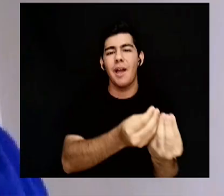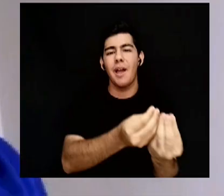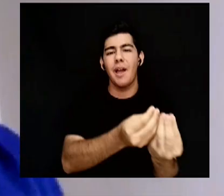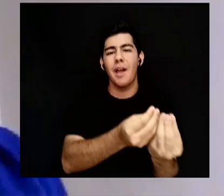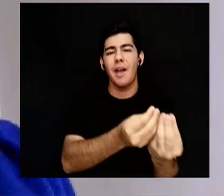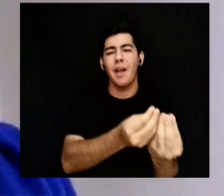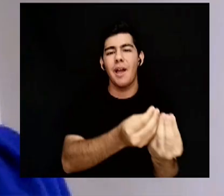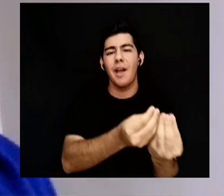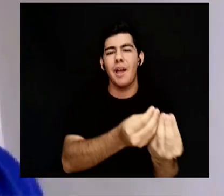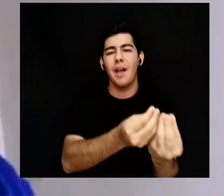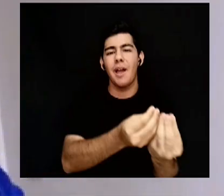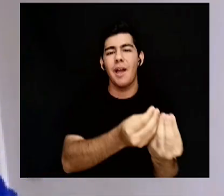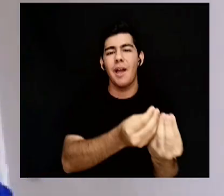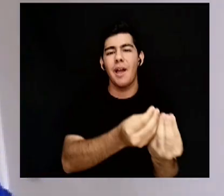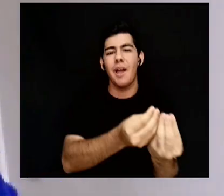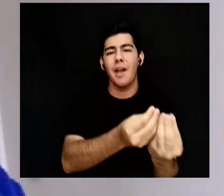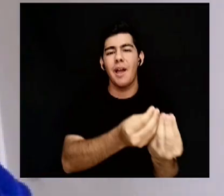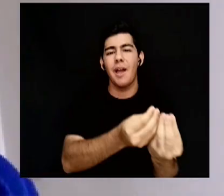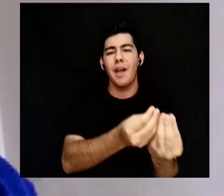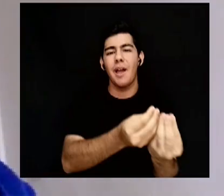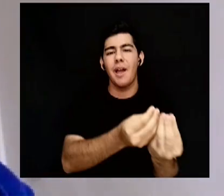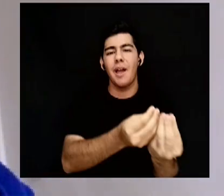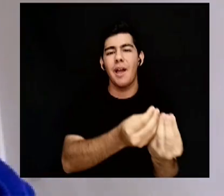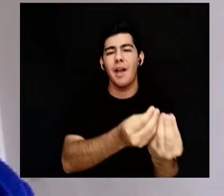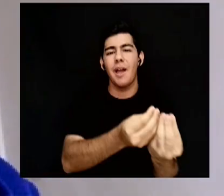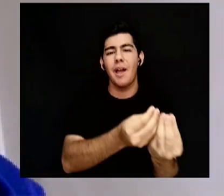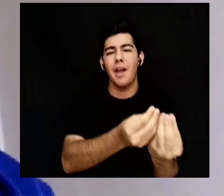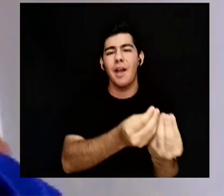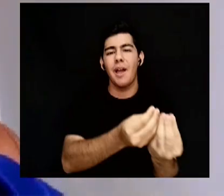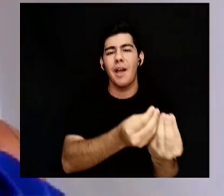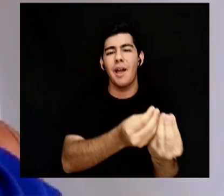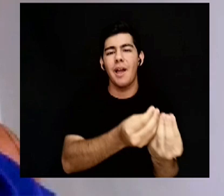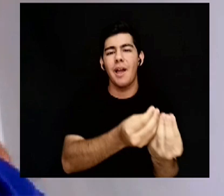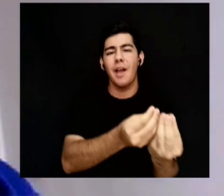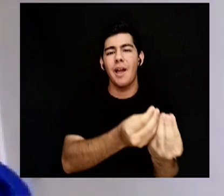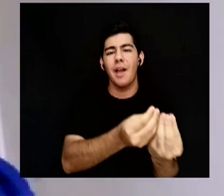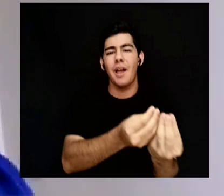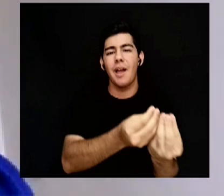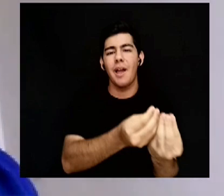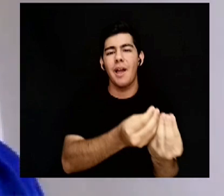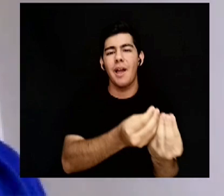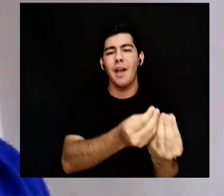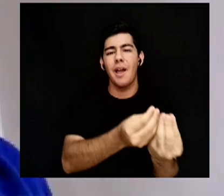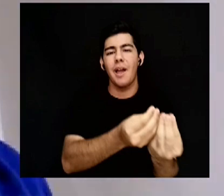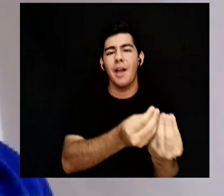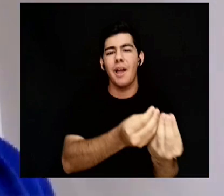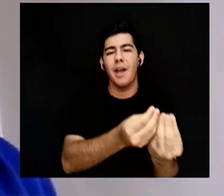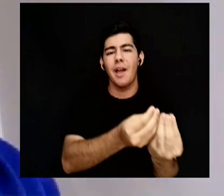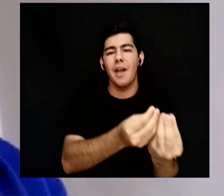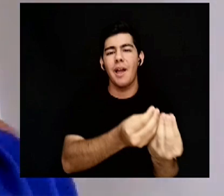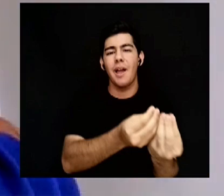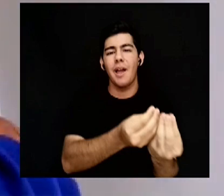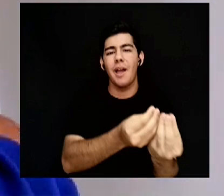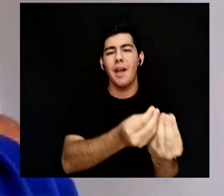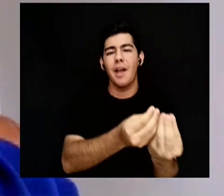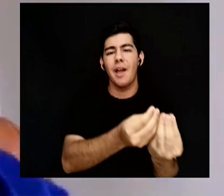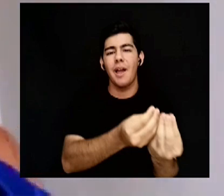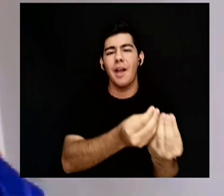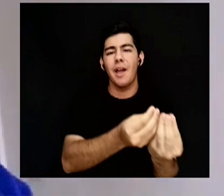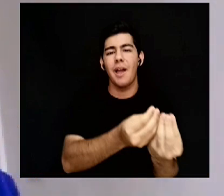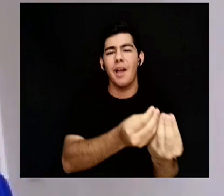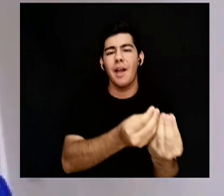E é difícil, né? Como qualquer mudança cultural, é difícil pra caramba. Mas é um trabalho de formiguinha. Eu acho que o